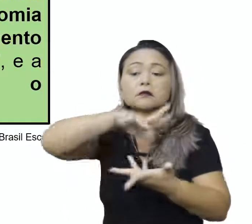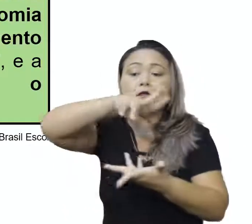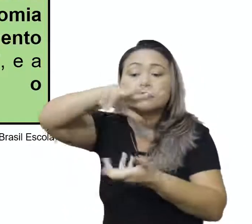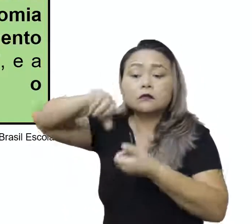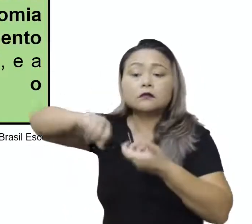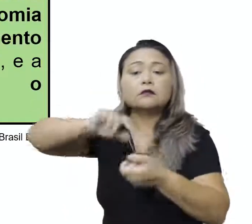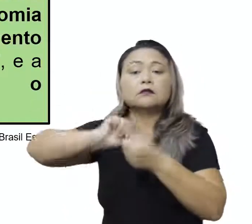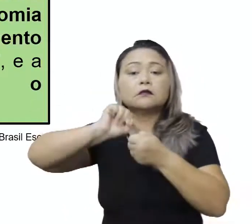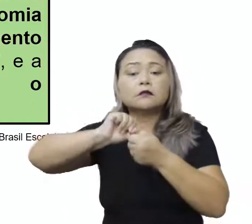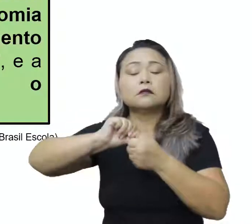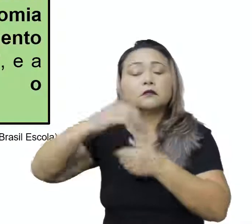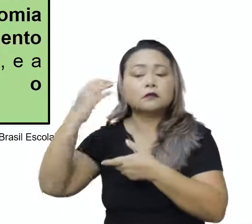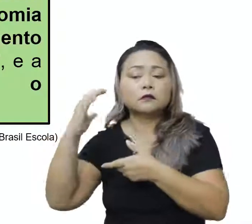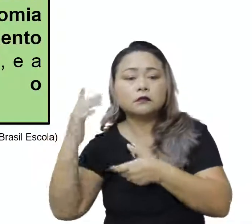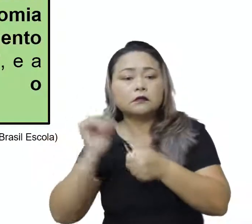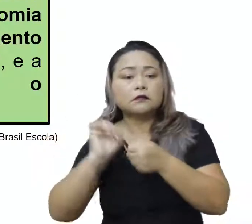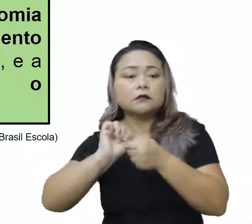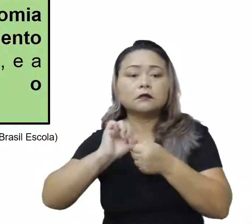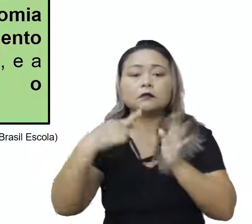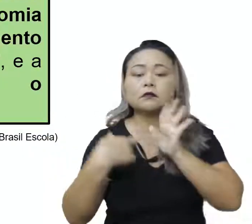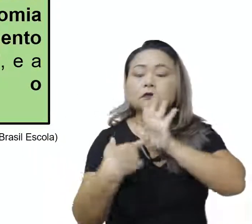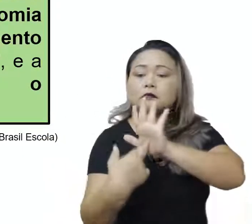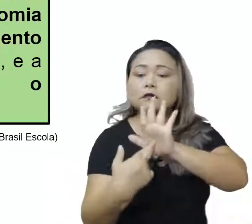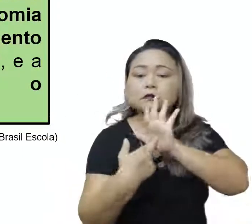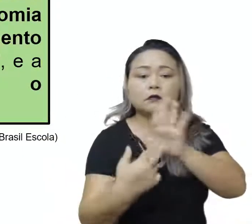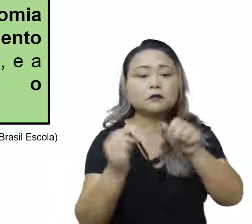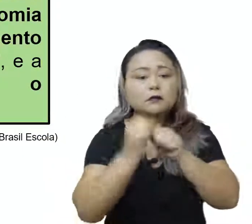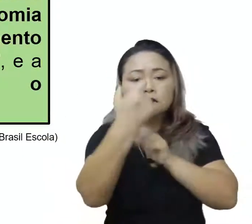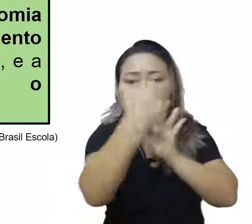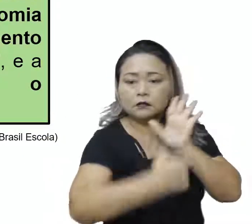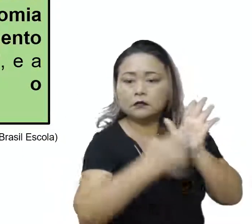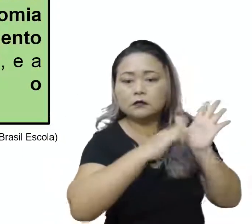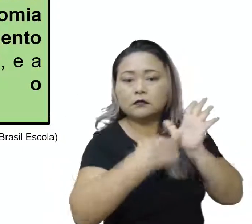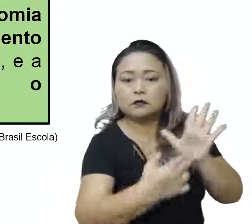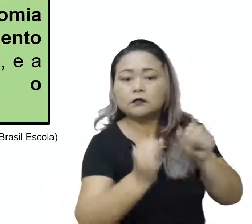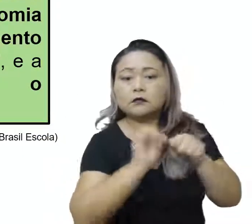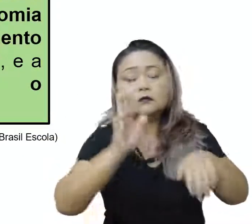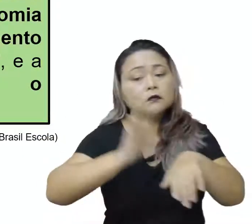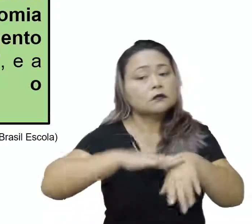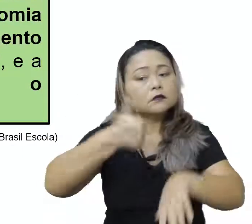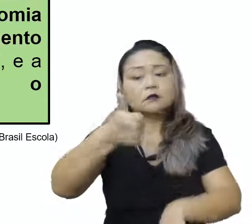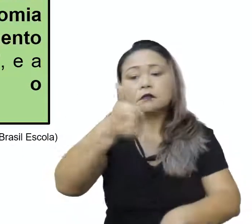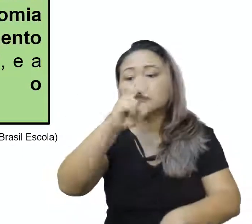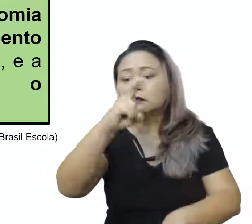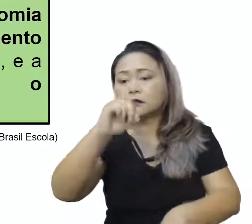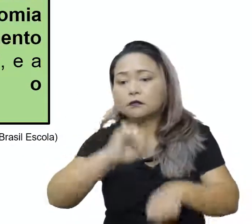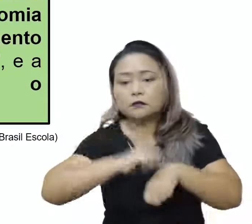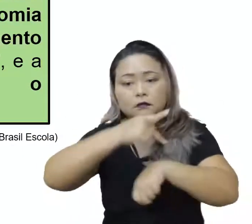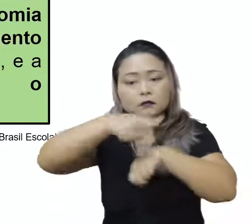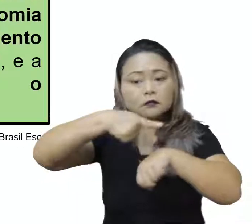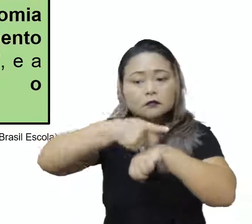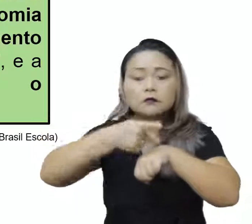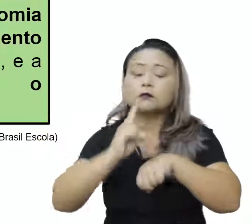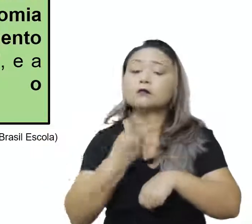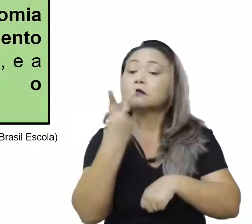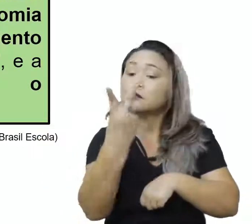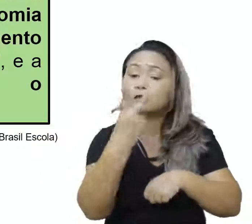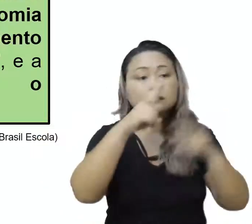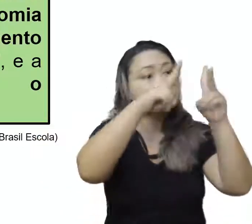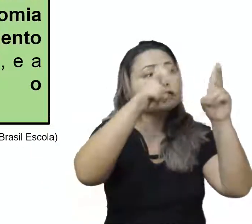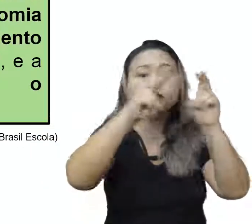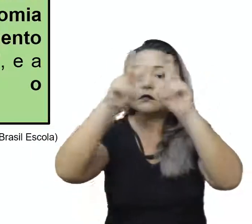cientistas e representantes dos mais de 150 países trabalharam dos temas principais.